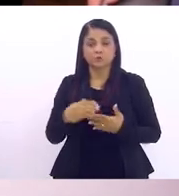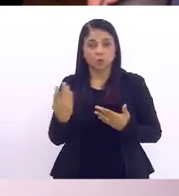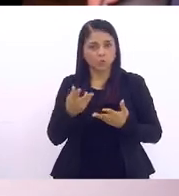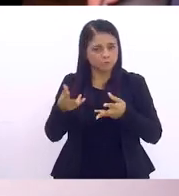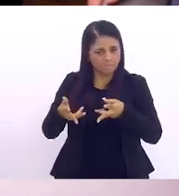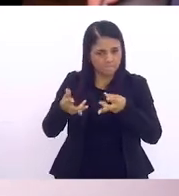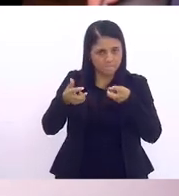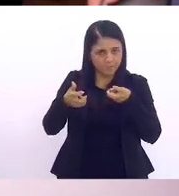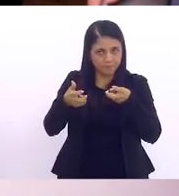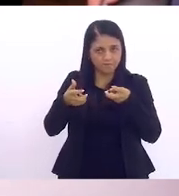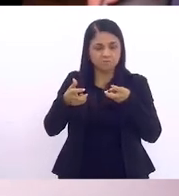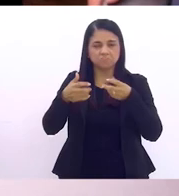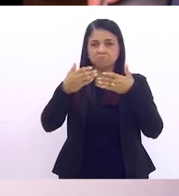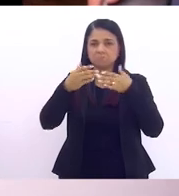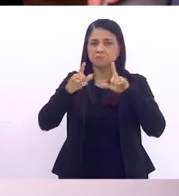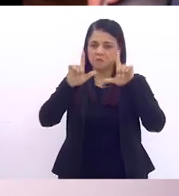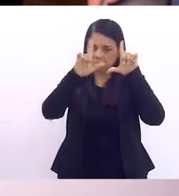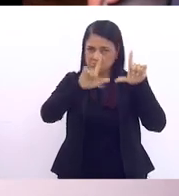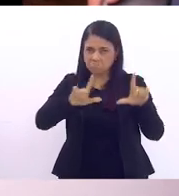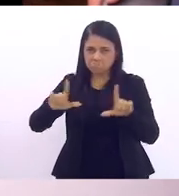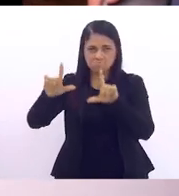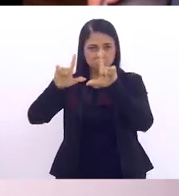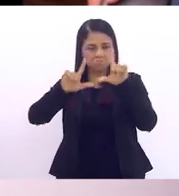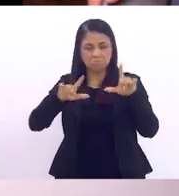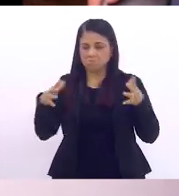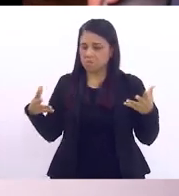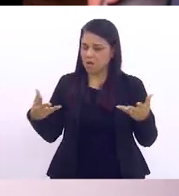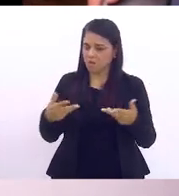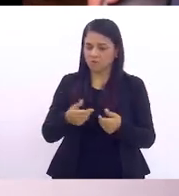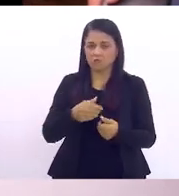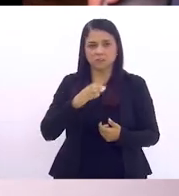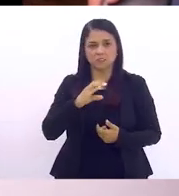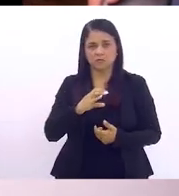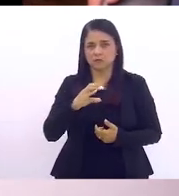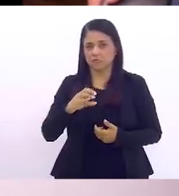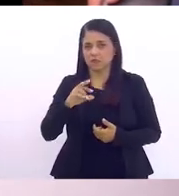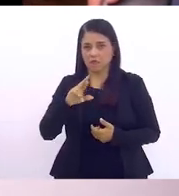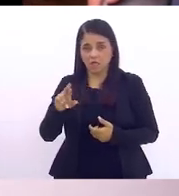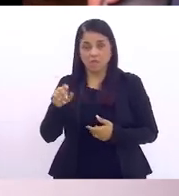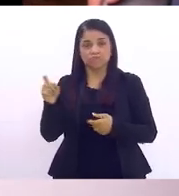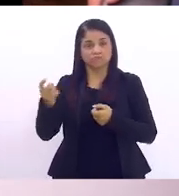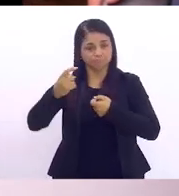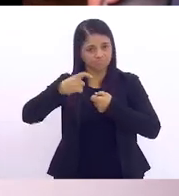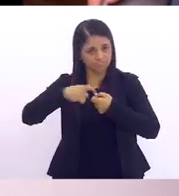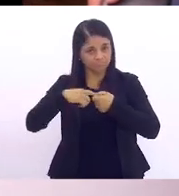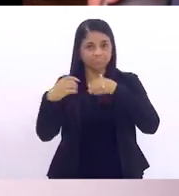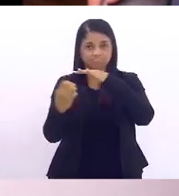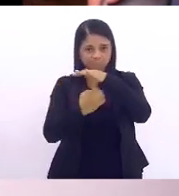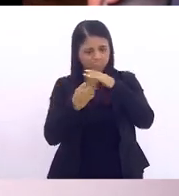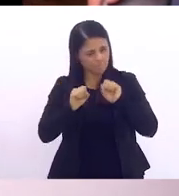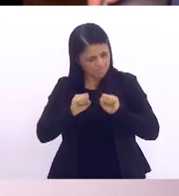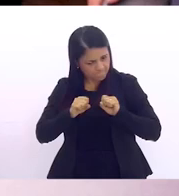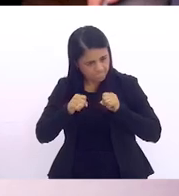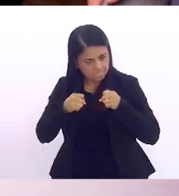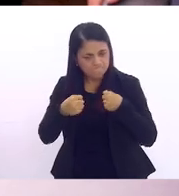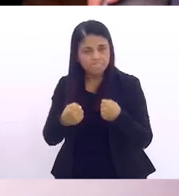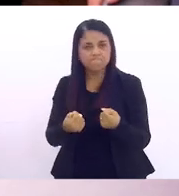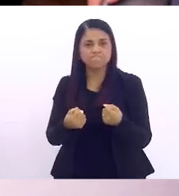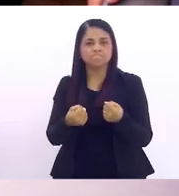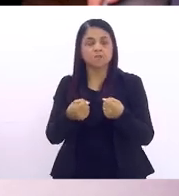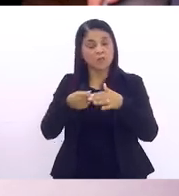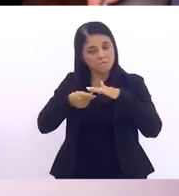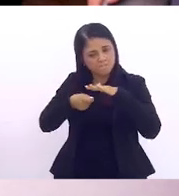pela excelente apresentação da CCR eh a concessionária tem feito esforços eh